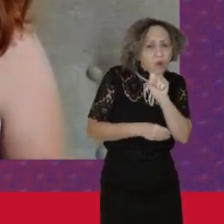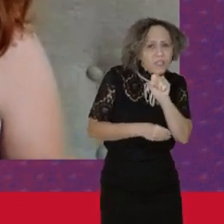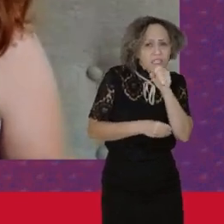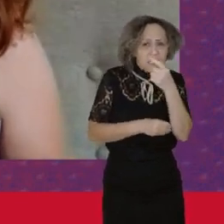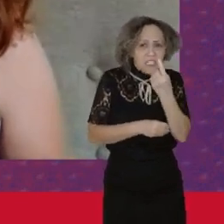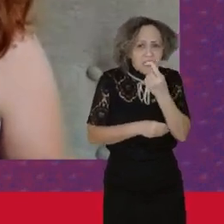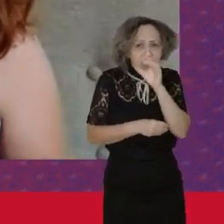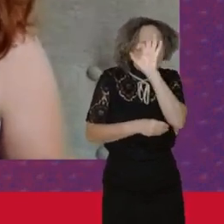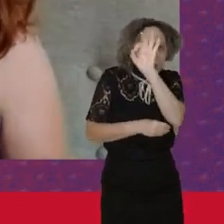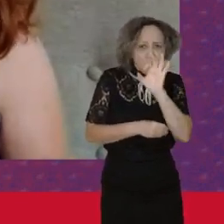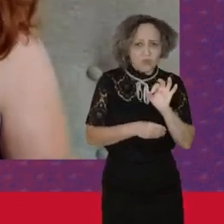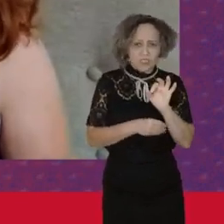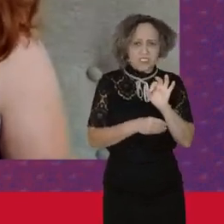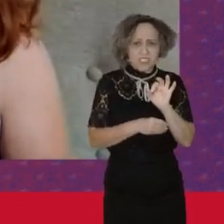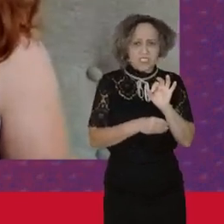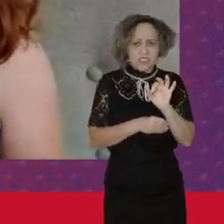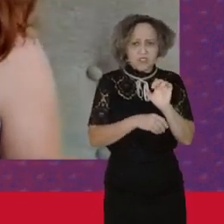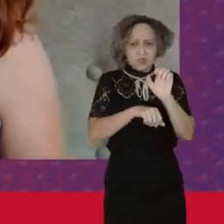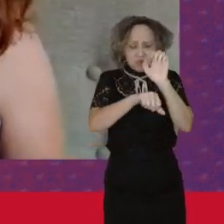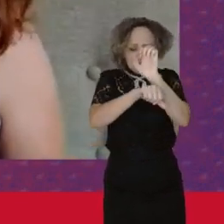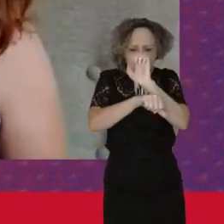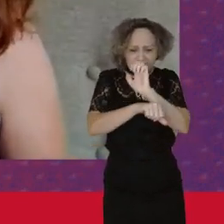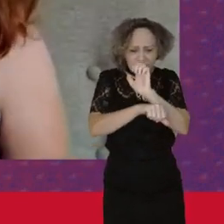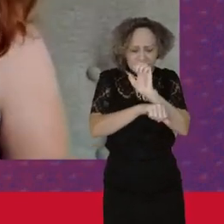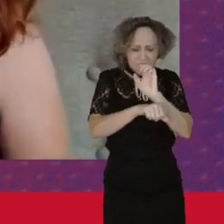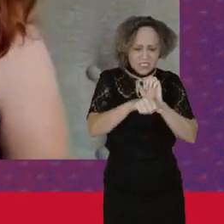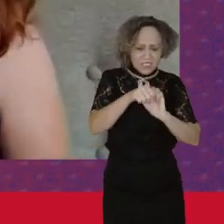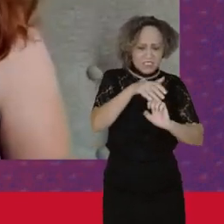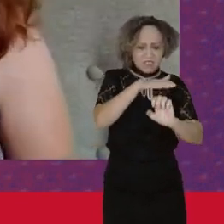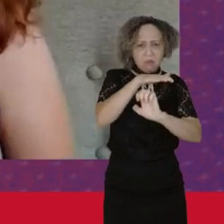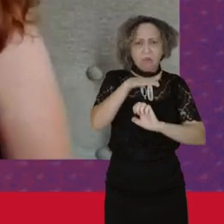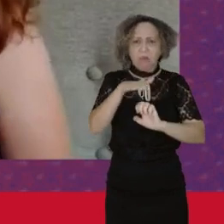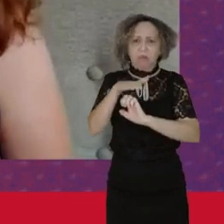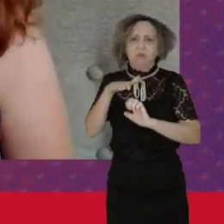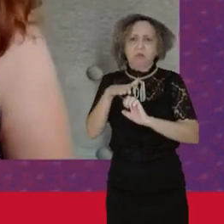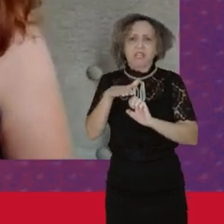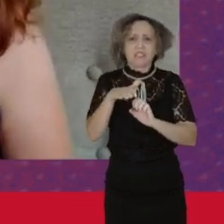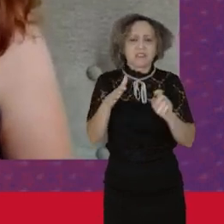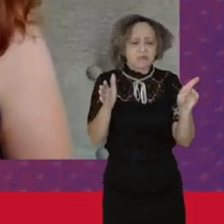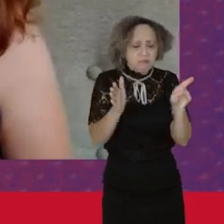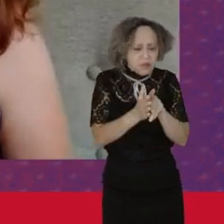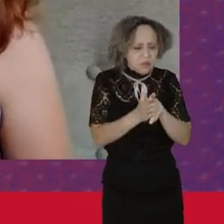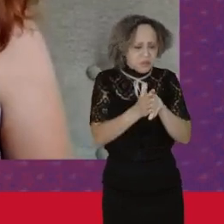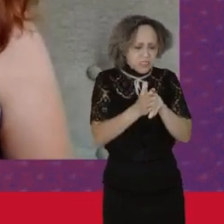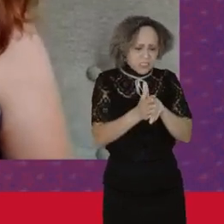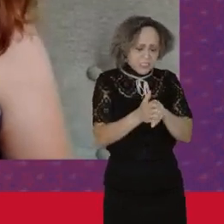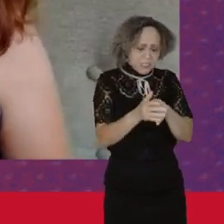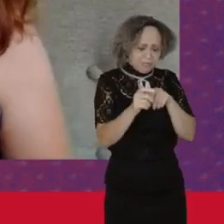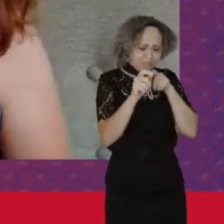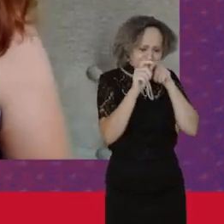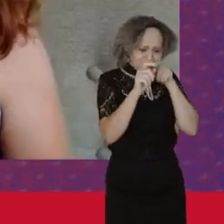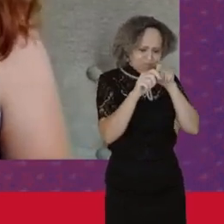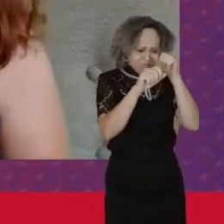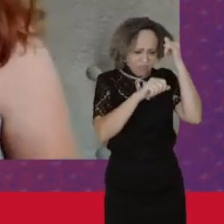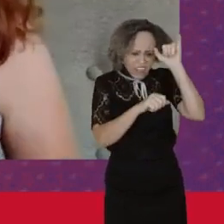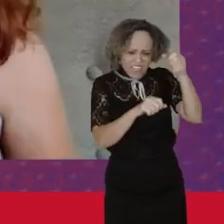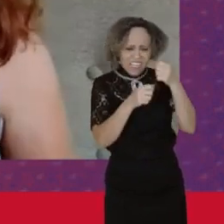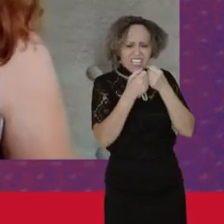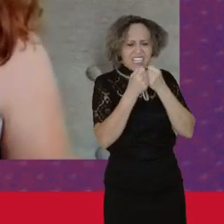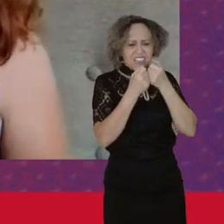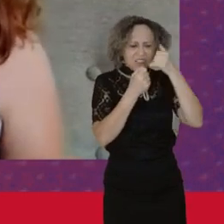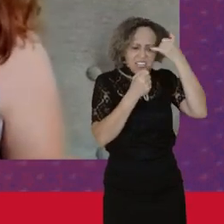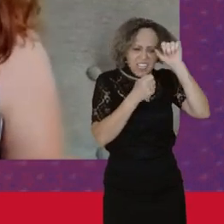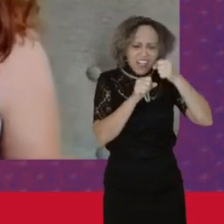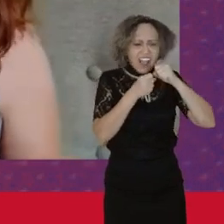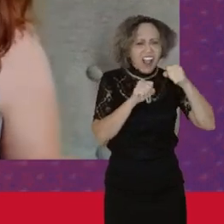estabelecimentos agropecuários têm até 50 hectares, ou seja, são pequenos estabelecimentos, né? E eles ocupam 13%